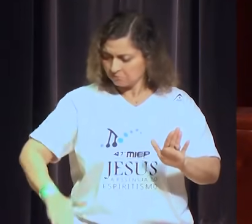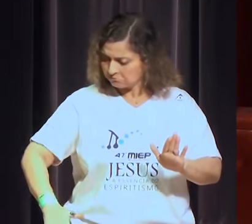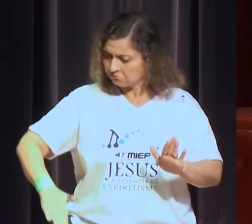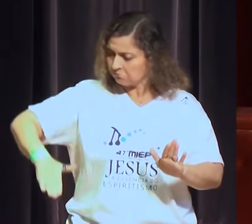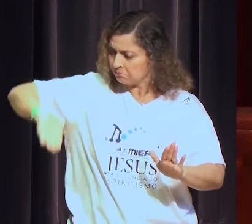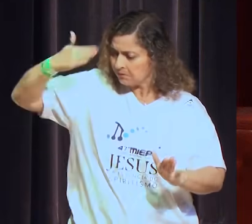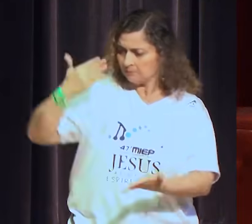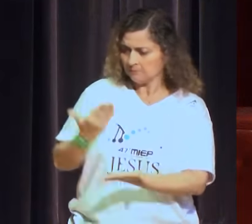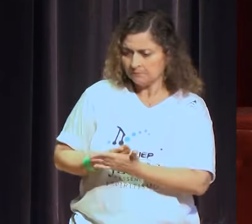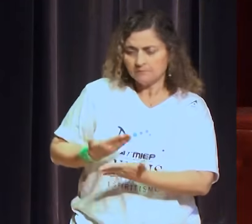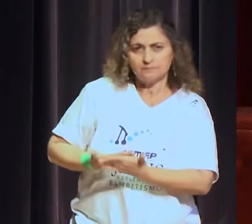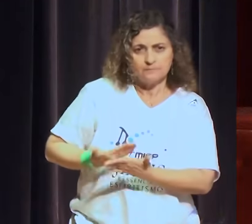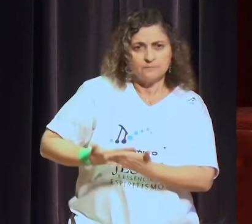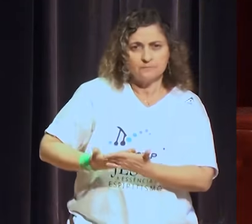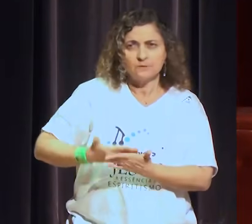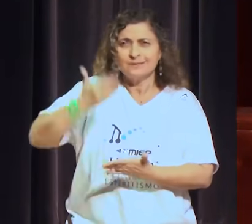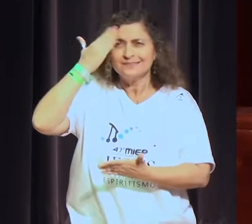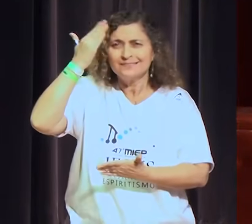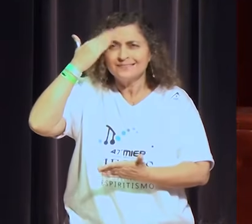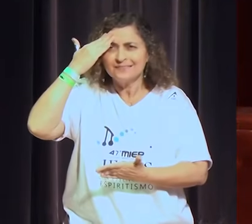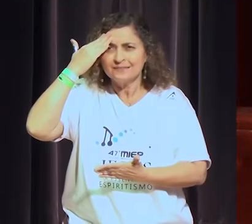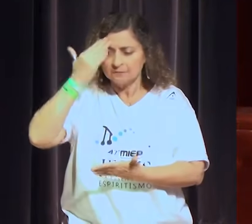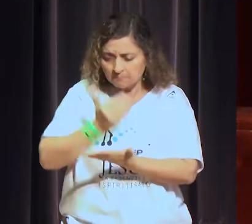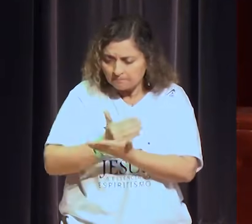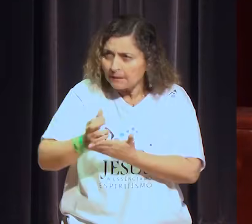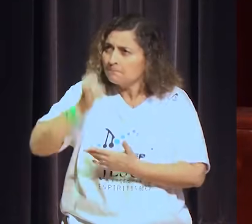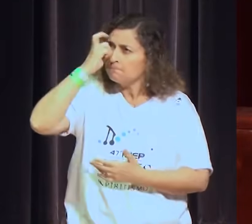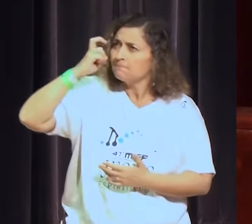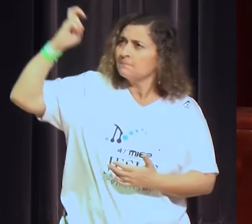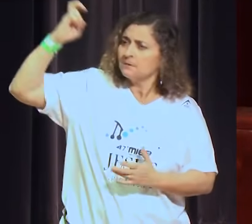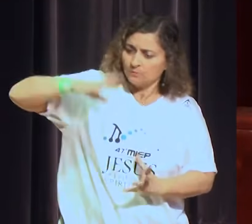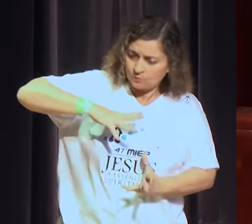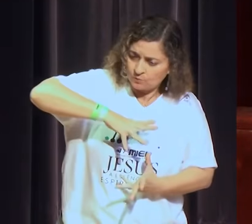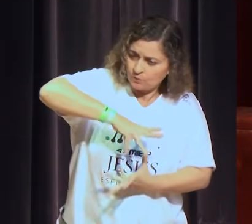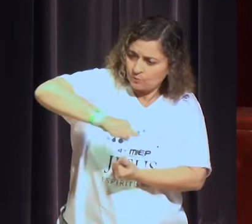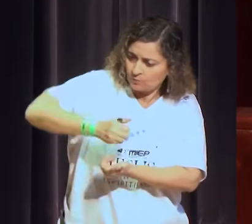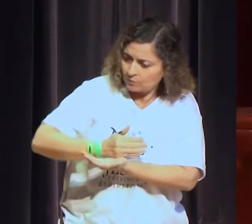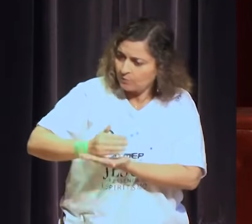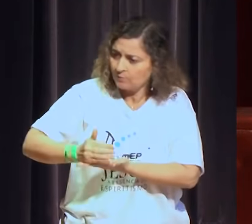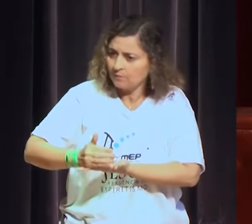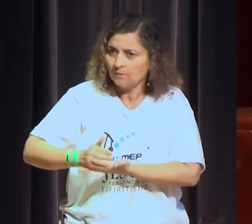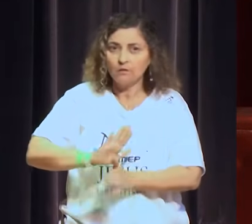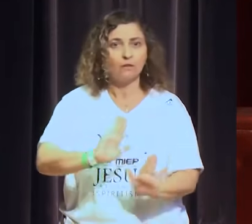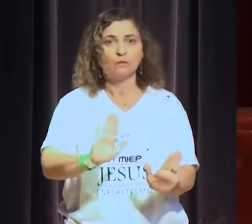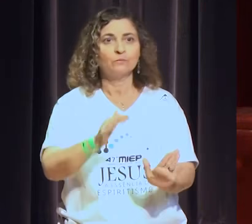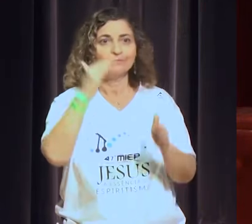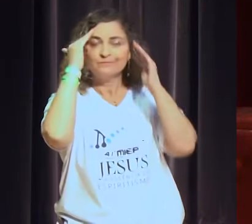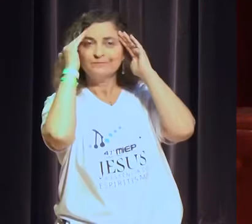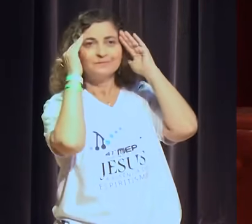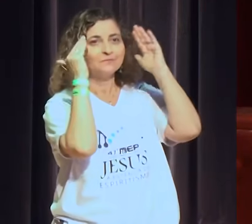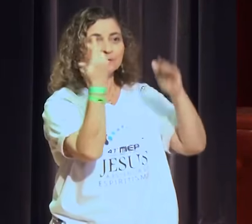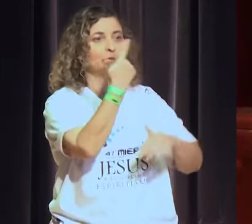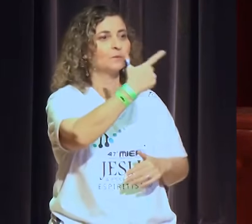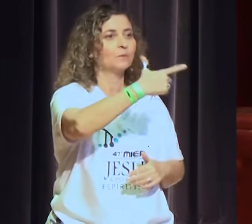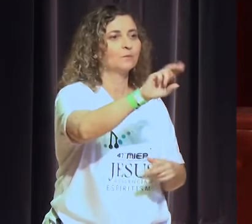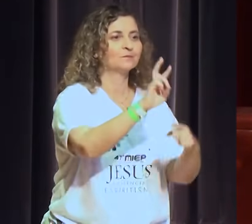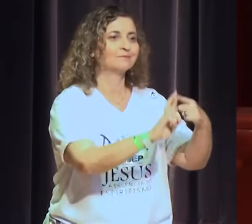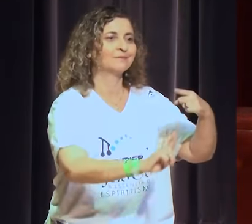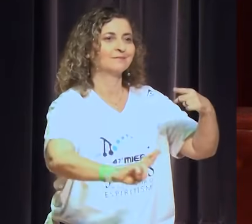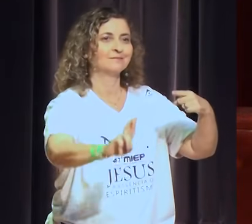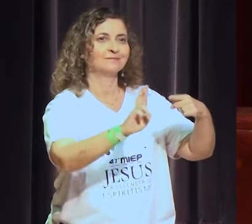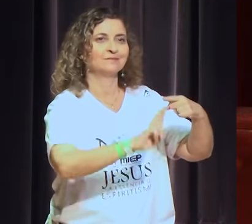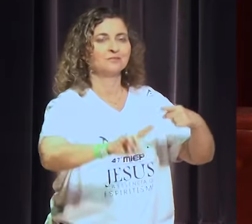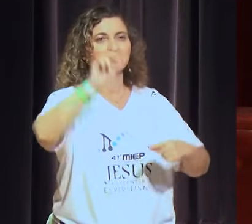estudou princípio inteligente, tem dificuldade de entender uma religião de matriz africana. Aí